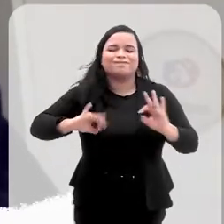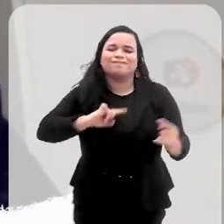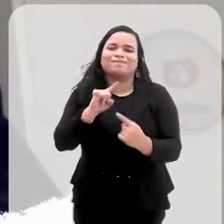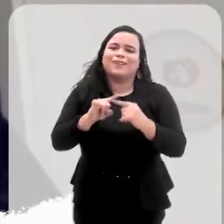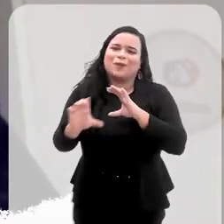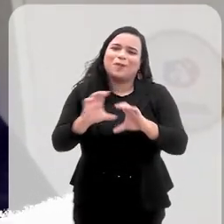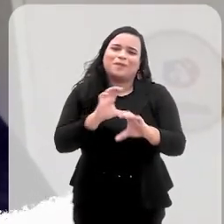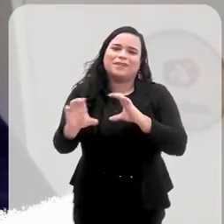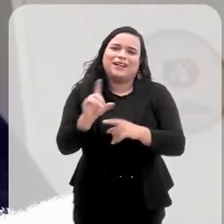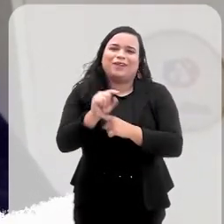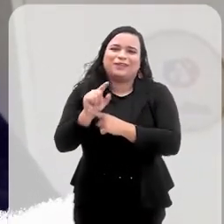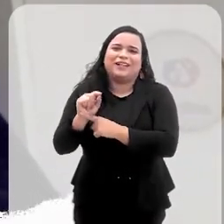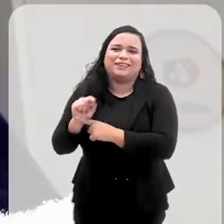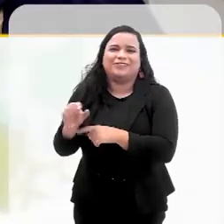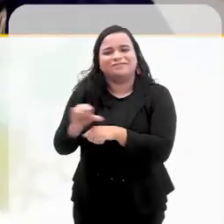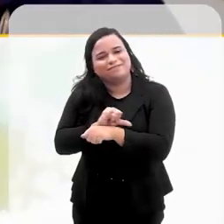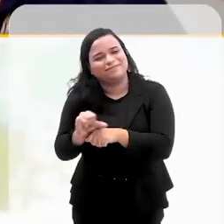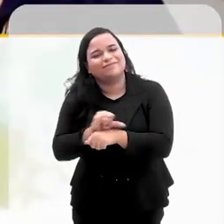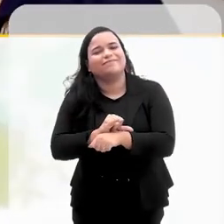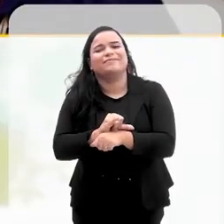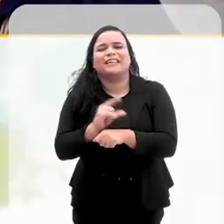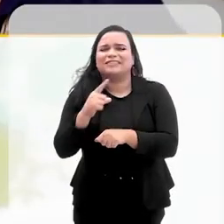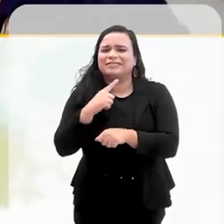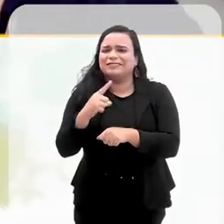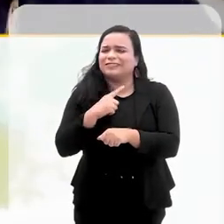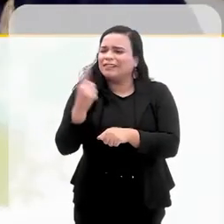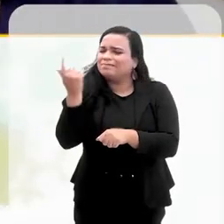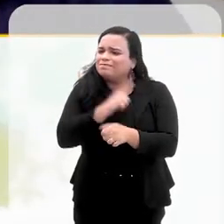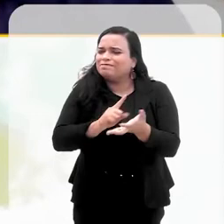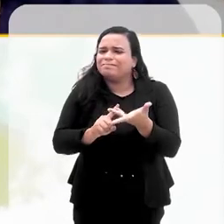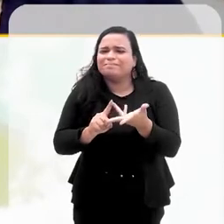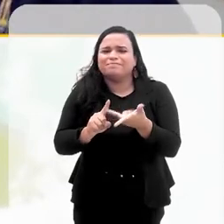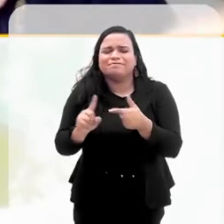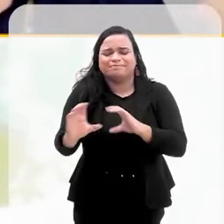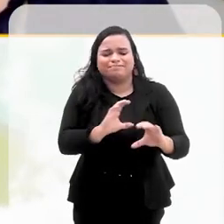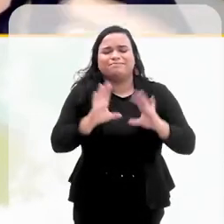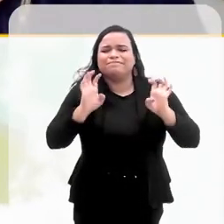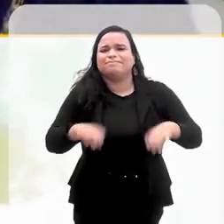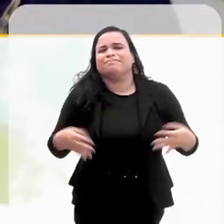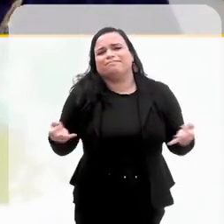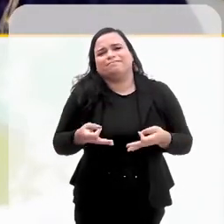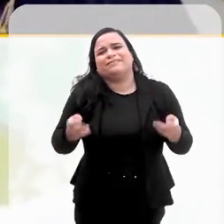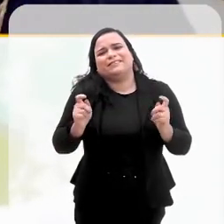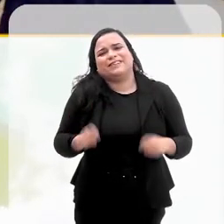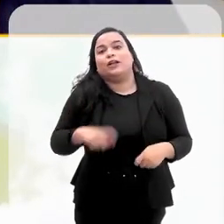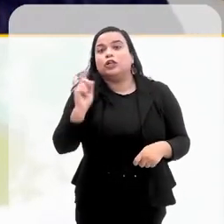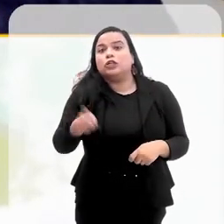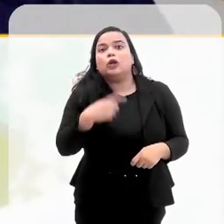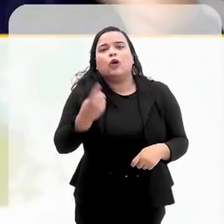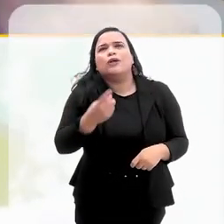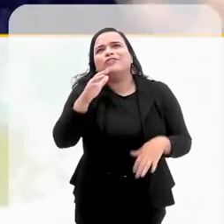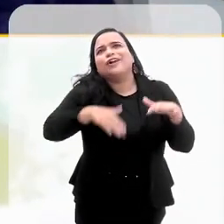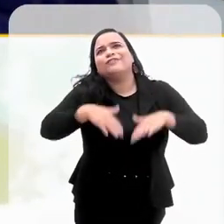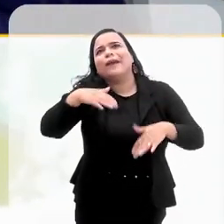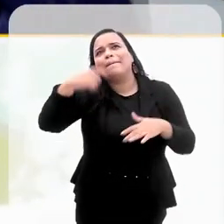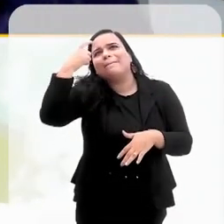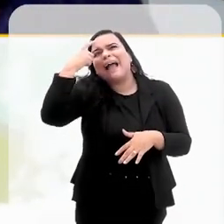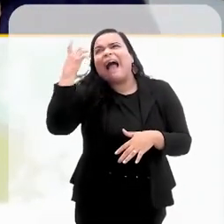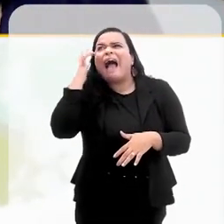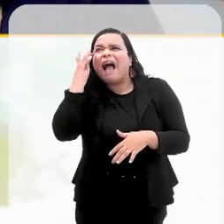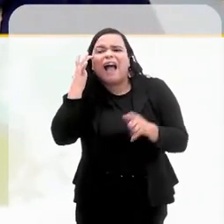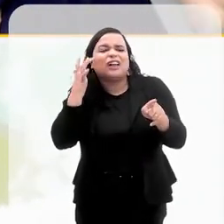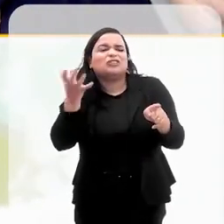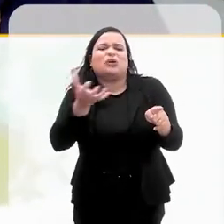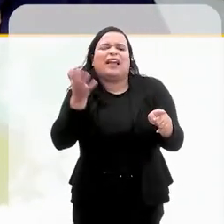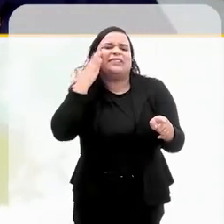alcance dela. Porque Sim. a gente sempre quer achar o que ele. A gente fala: não, já sei o que ele quer. Ah, já sei o que ele está querendo